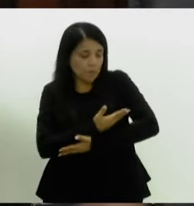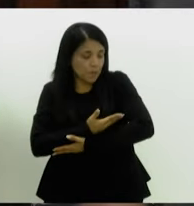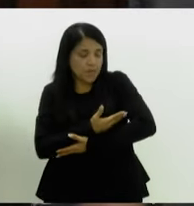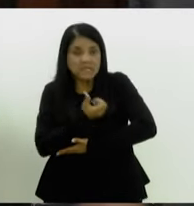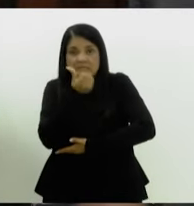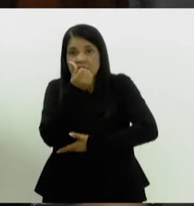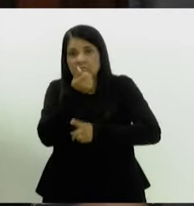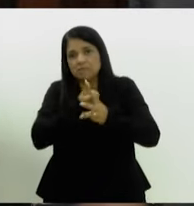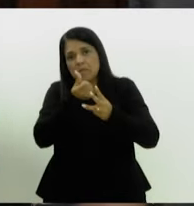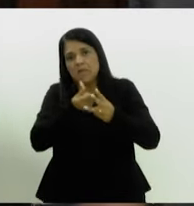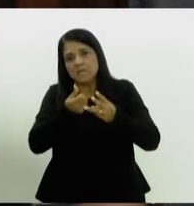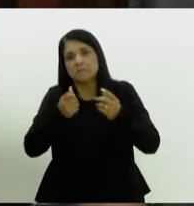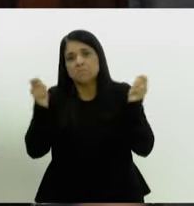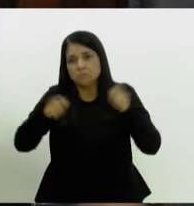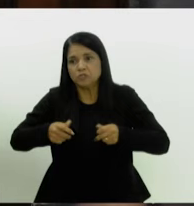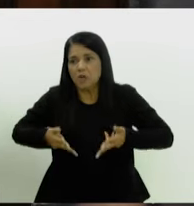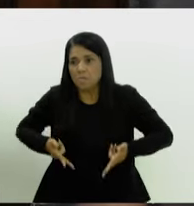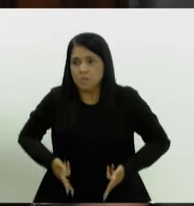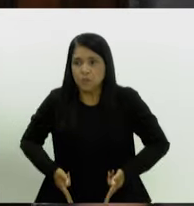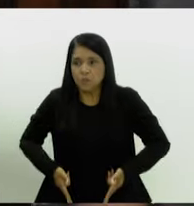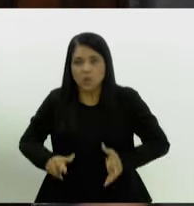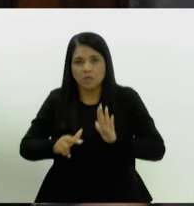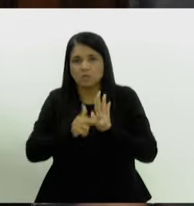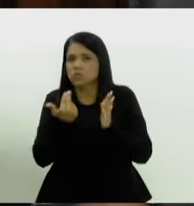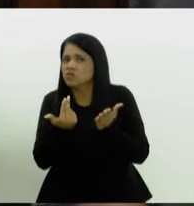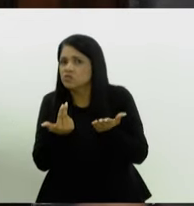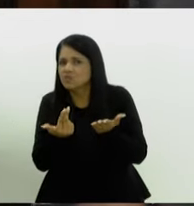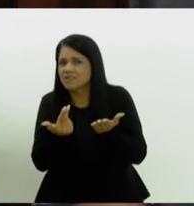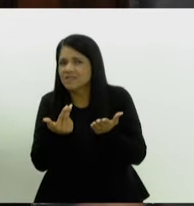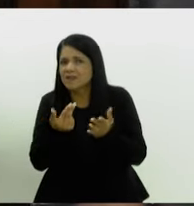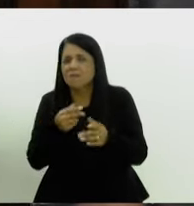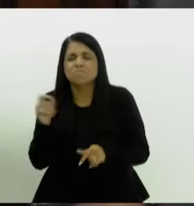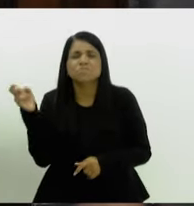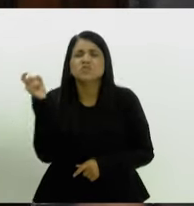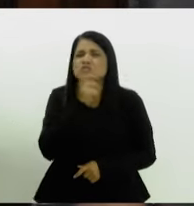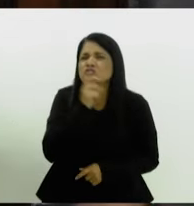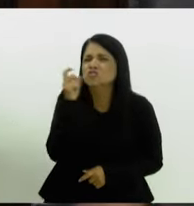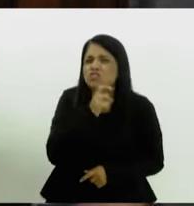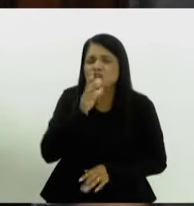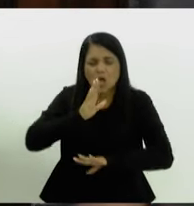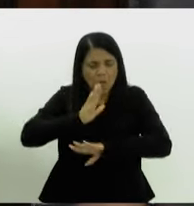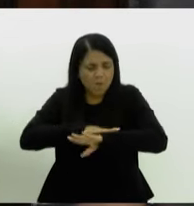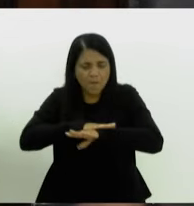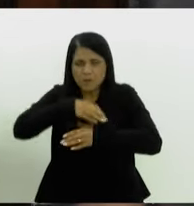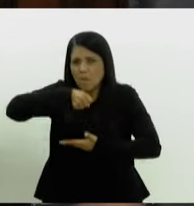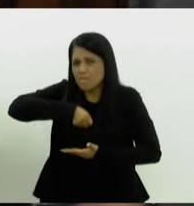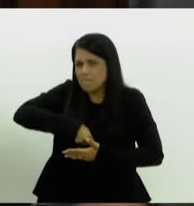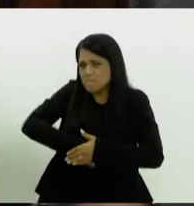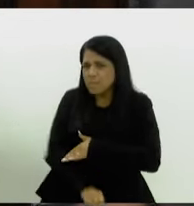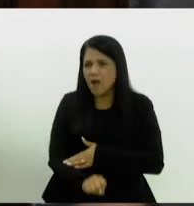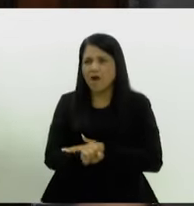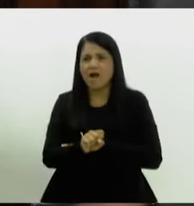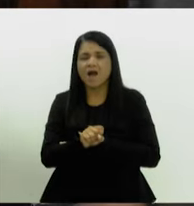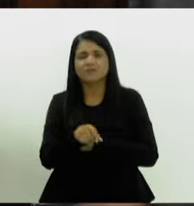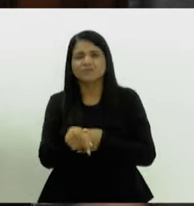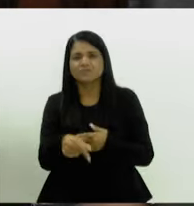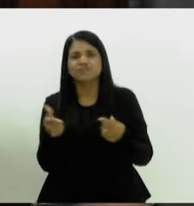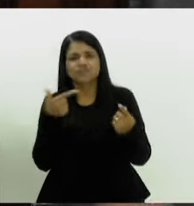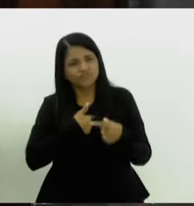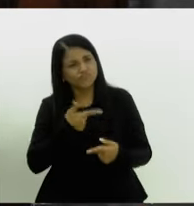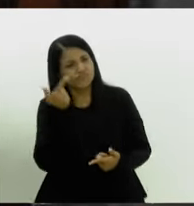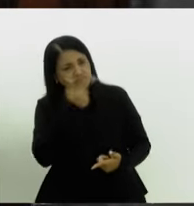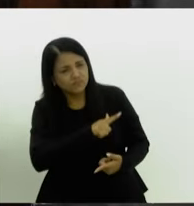meses mentira ela faz na hora do parto eu passo por aí Marta eu encontro